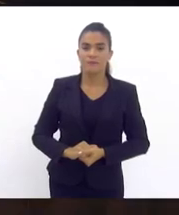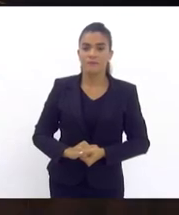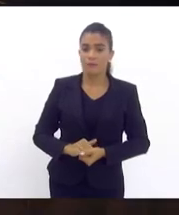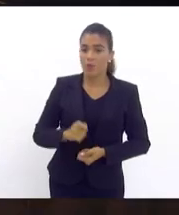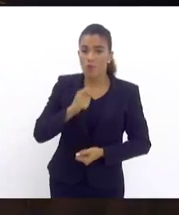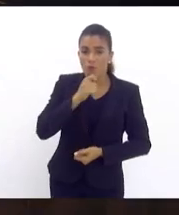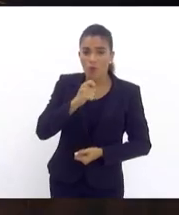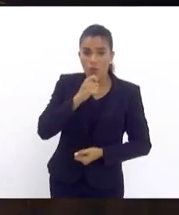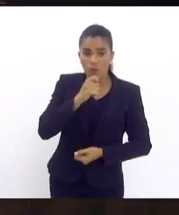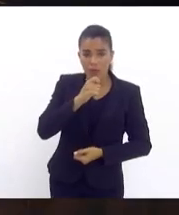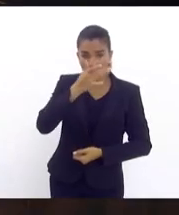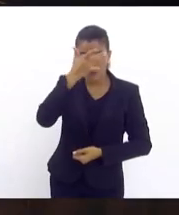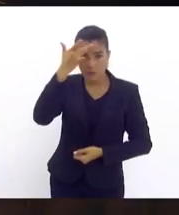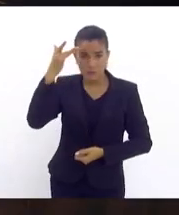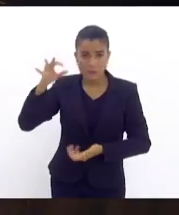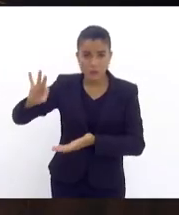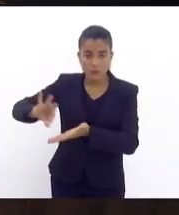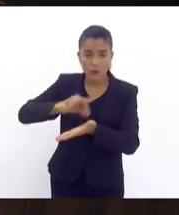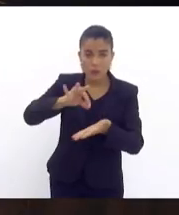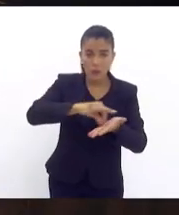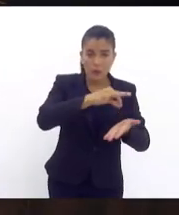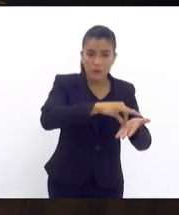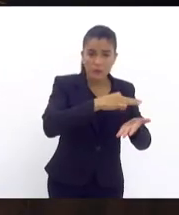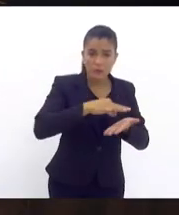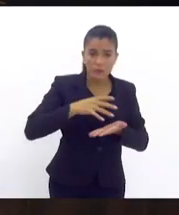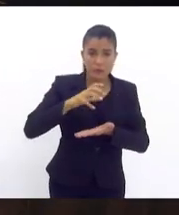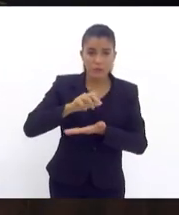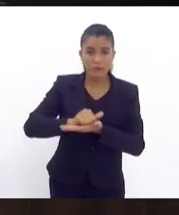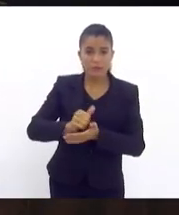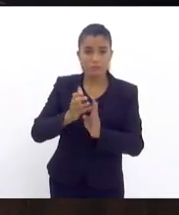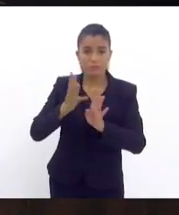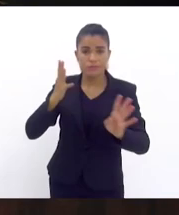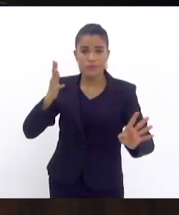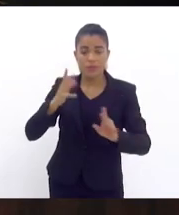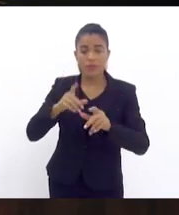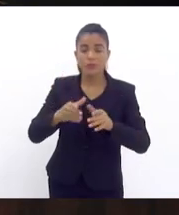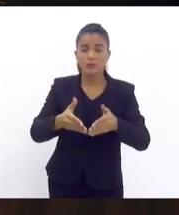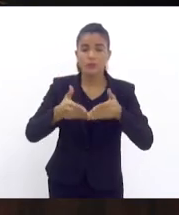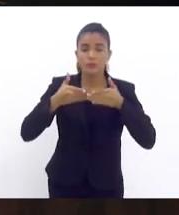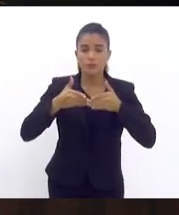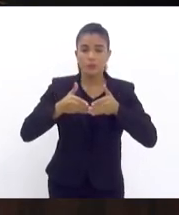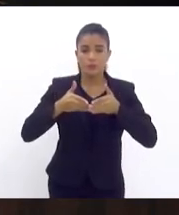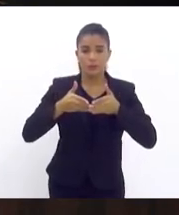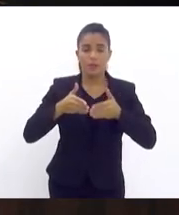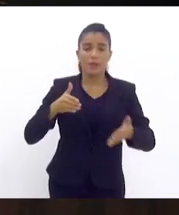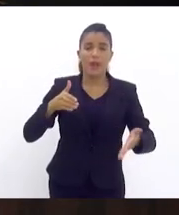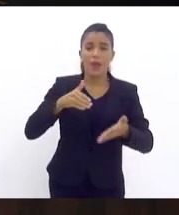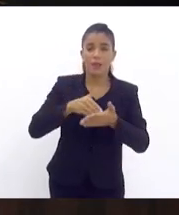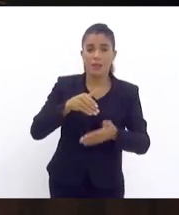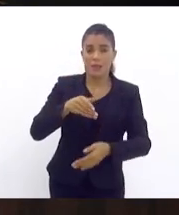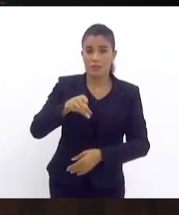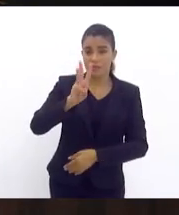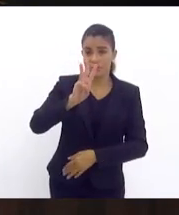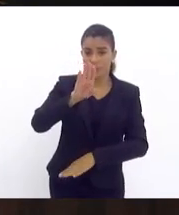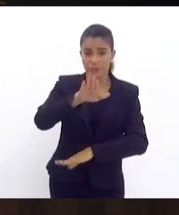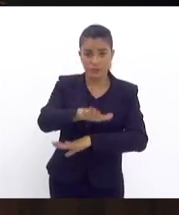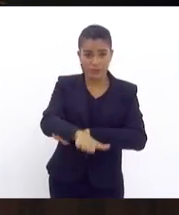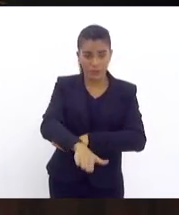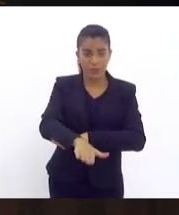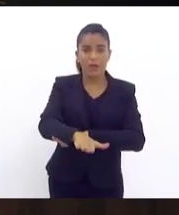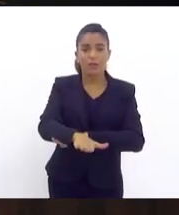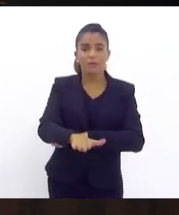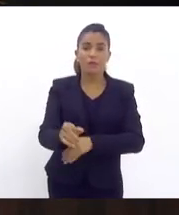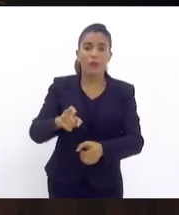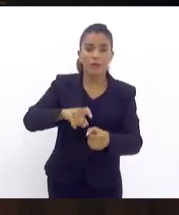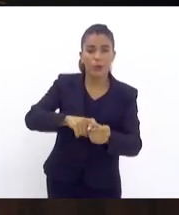não havendo mais para dois escrito a presidência suspende a sessão até às 15 horas quando retornaremos